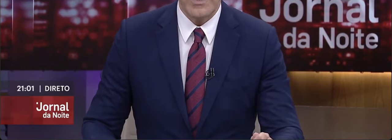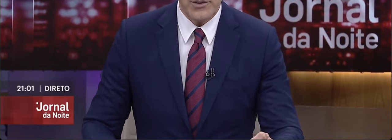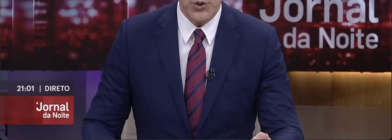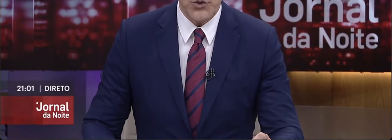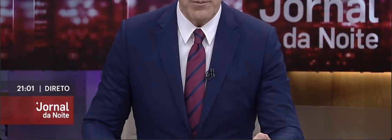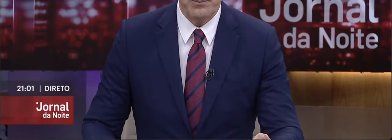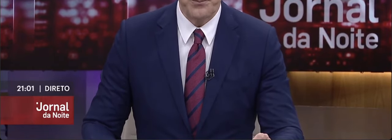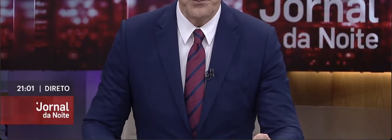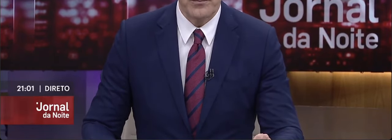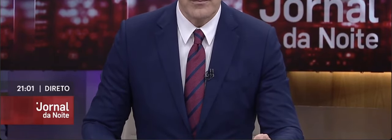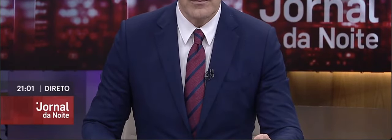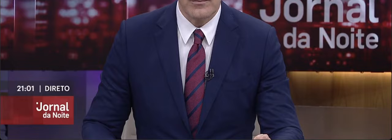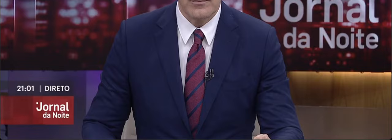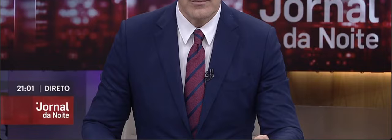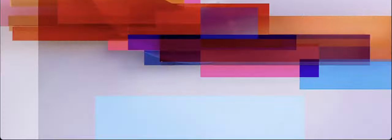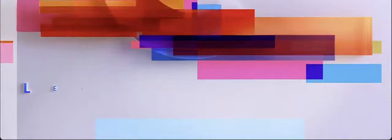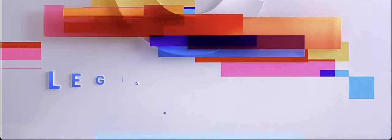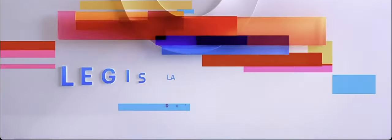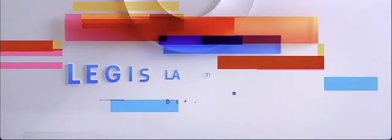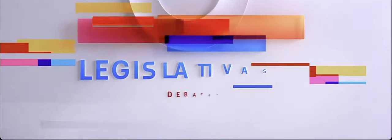da Clara de